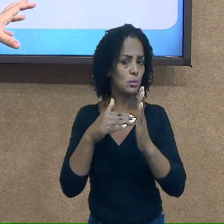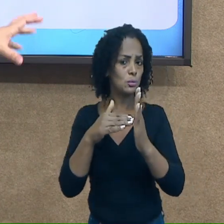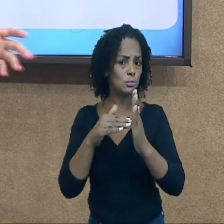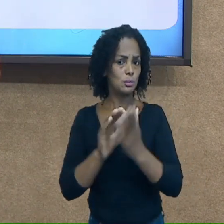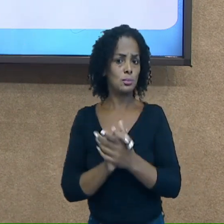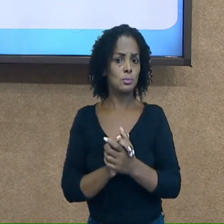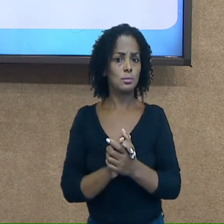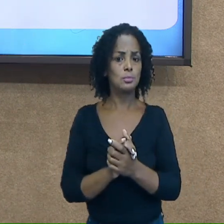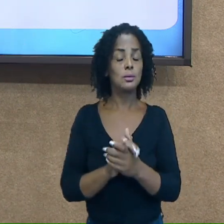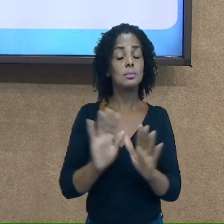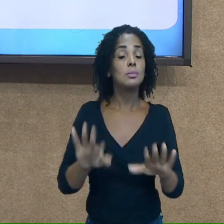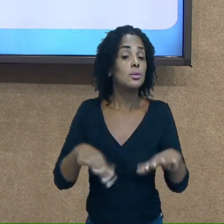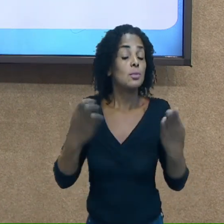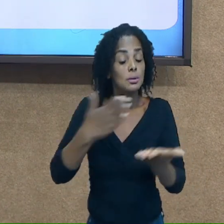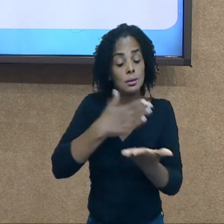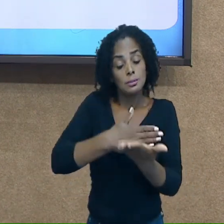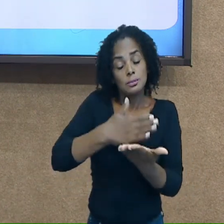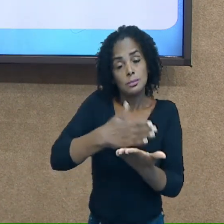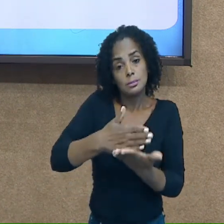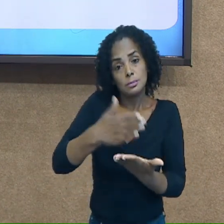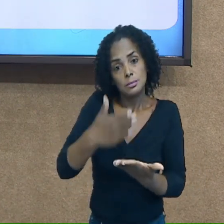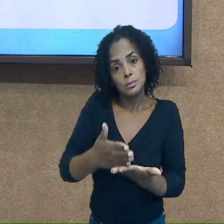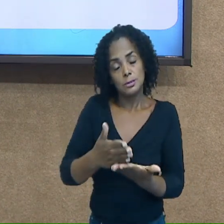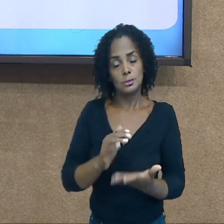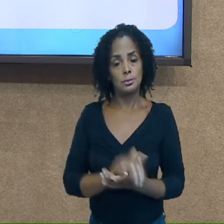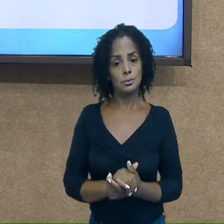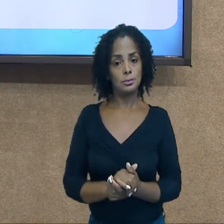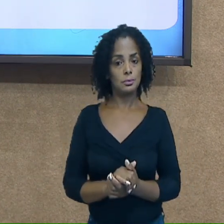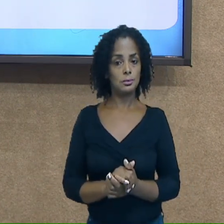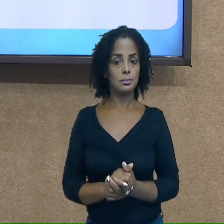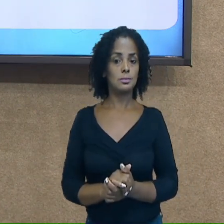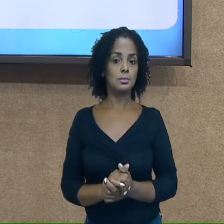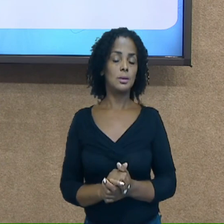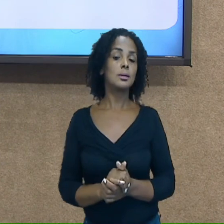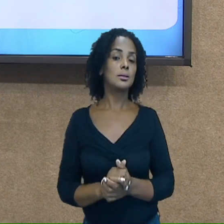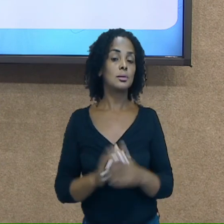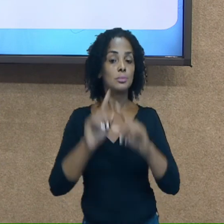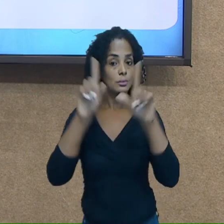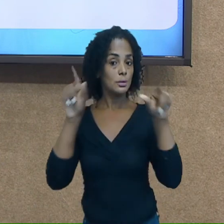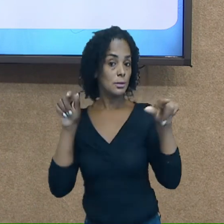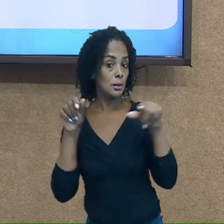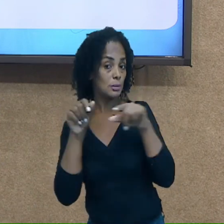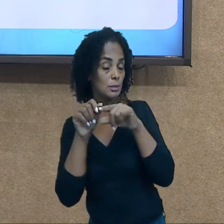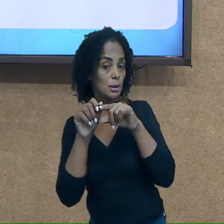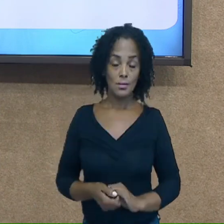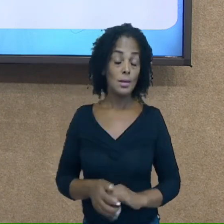aqui. Okay? Em quantas partes eu dividi esse desenho meu, ou